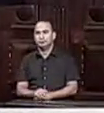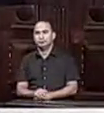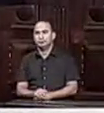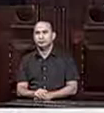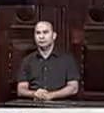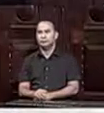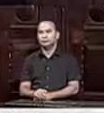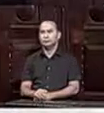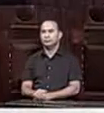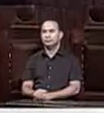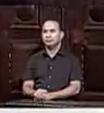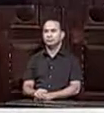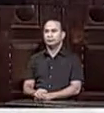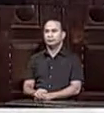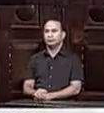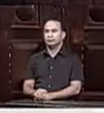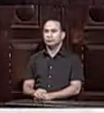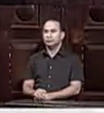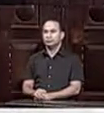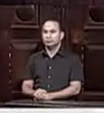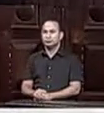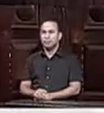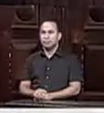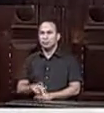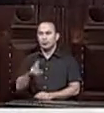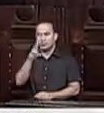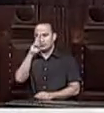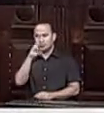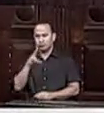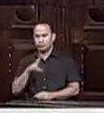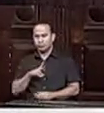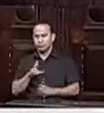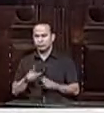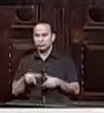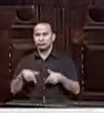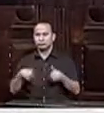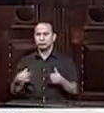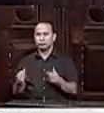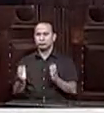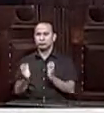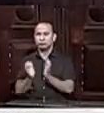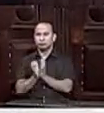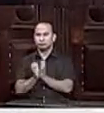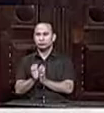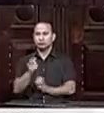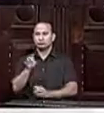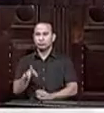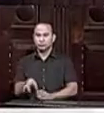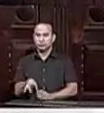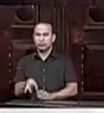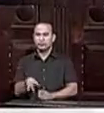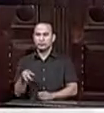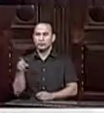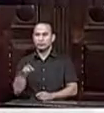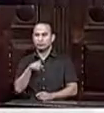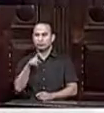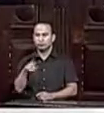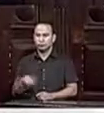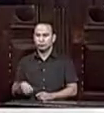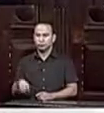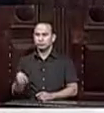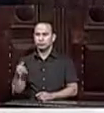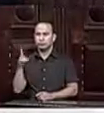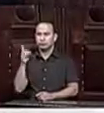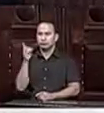Então, você veja que o próprio movimento do Congresso é para abolir os partidos. O próprio movimento